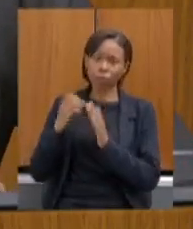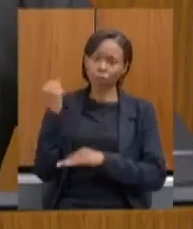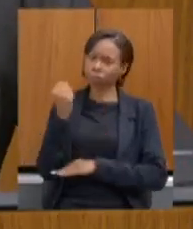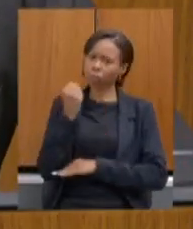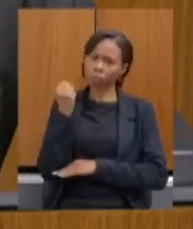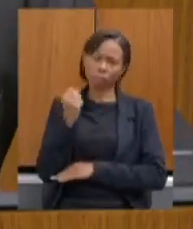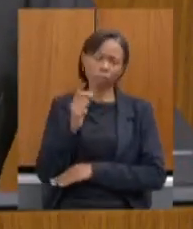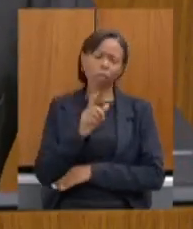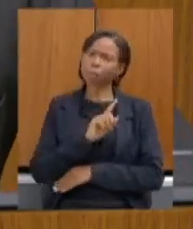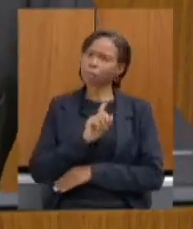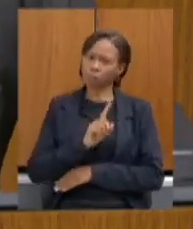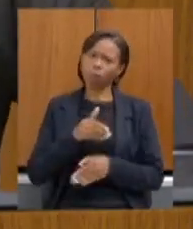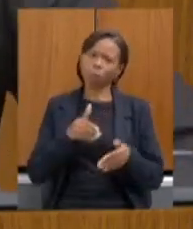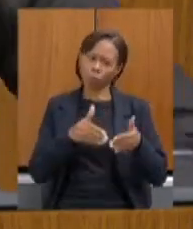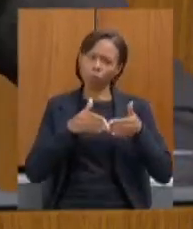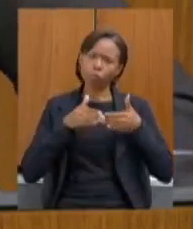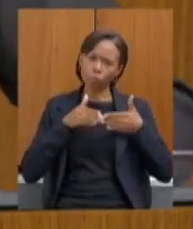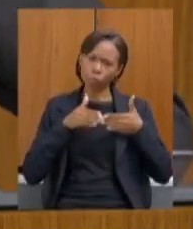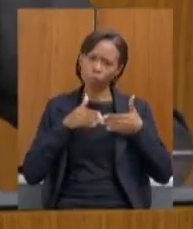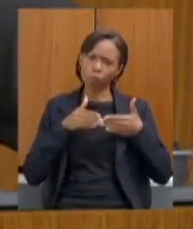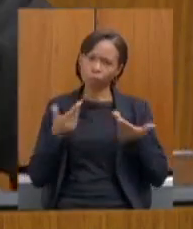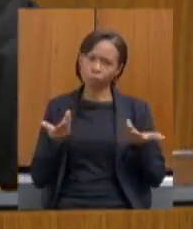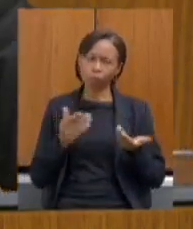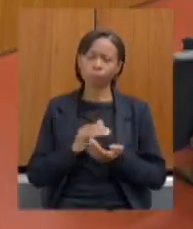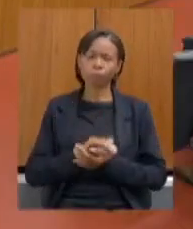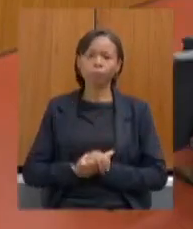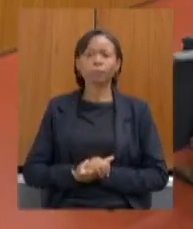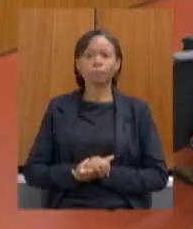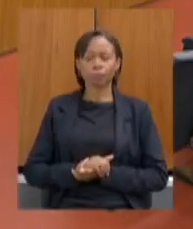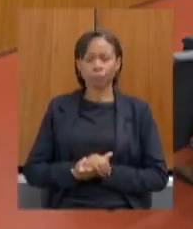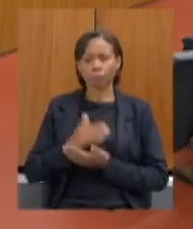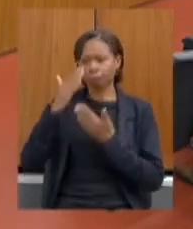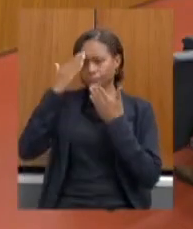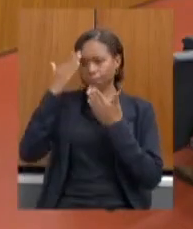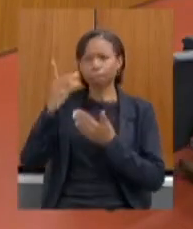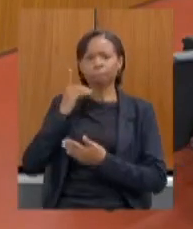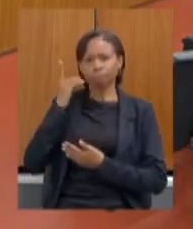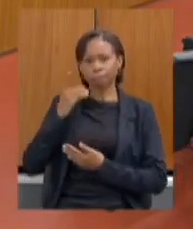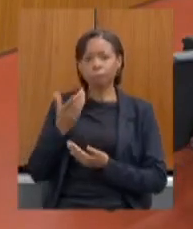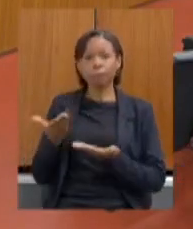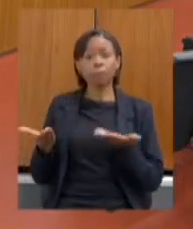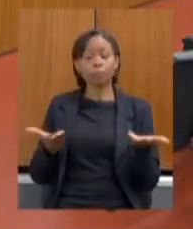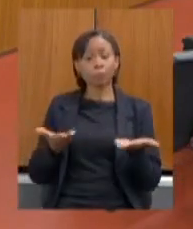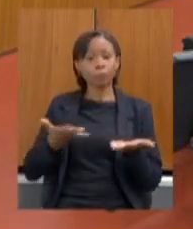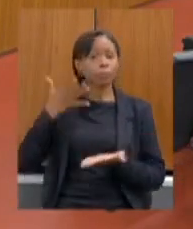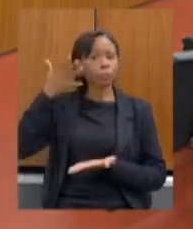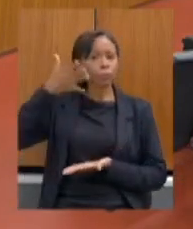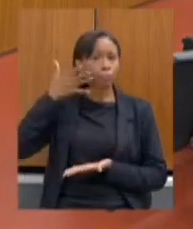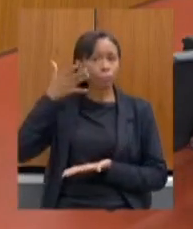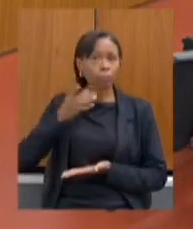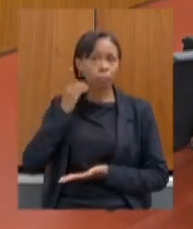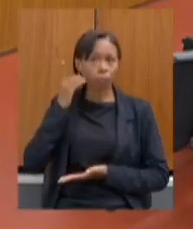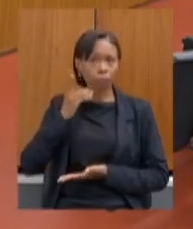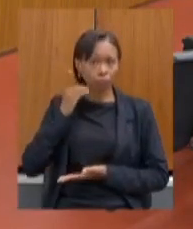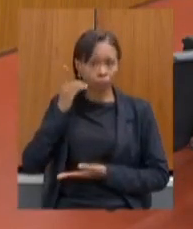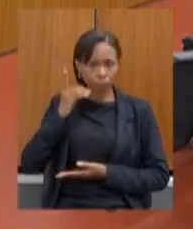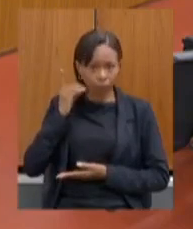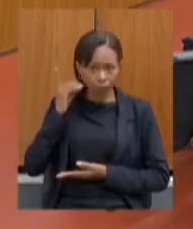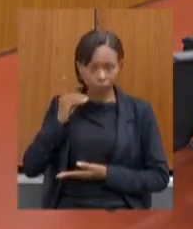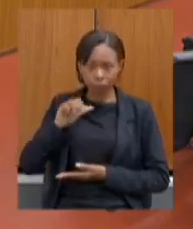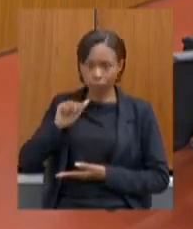É um apelo que eu deixo aqui registrado, presidente. Obrigado, deputado. Passa a fala agora ao deputado André Quintão.